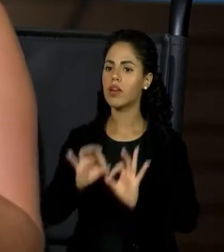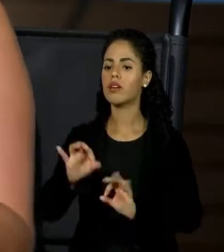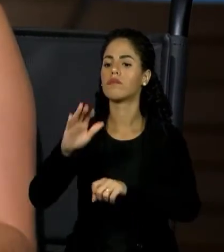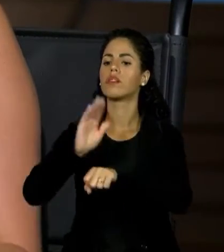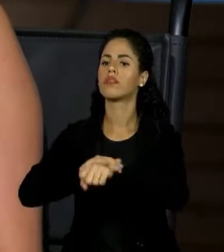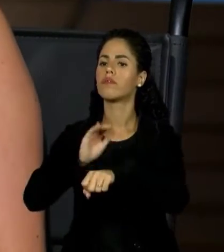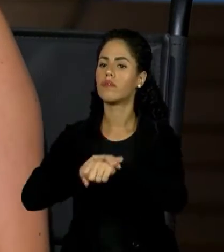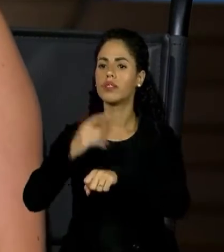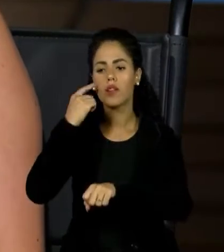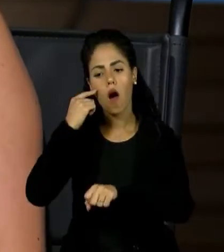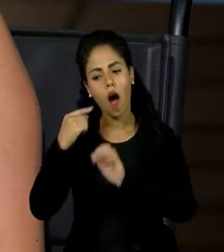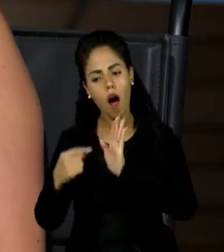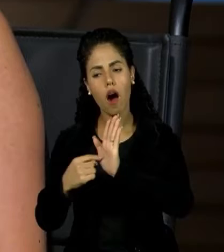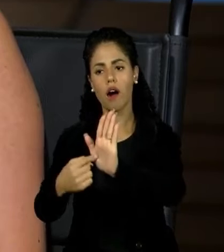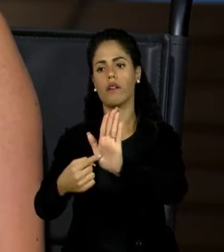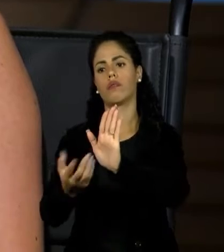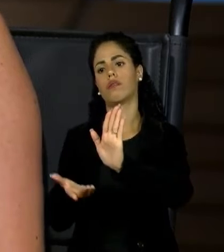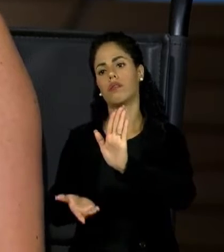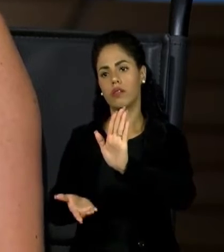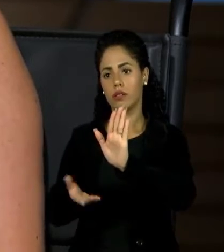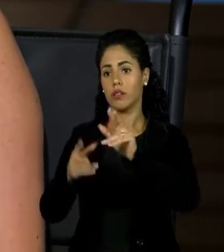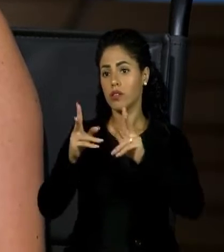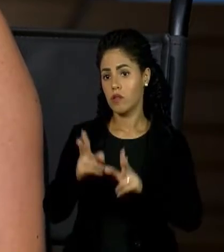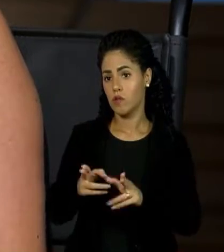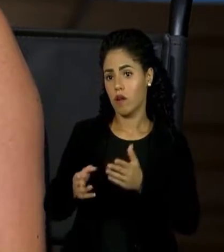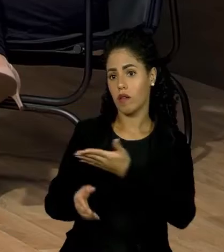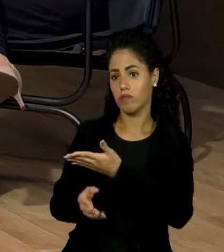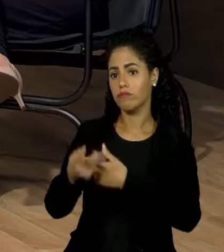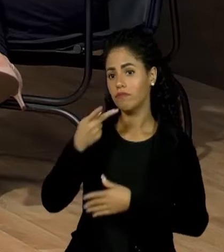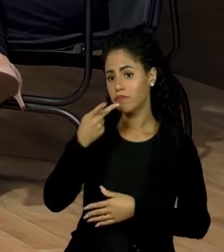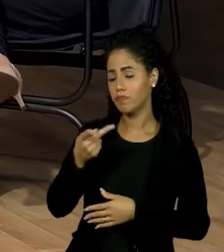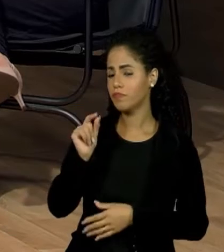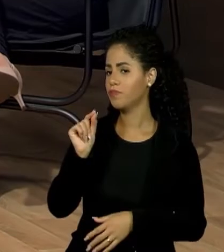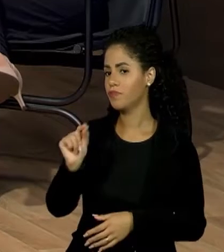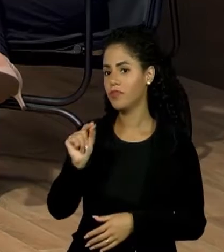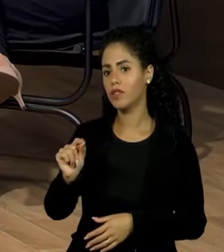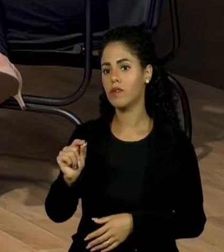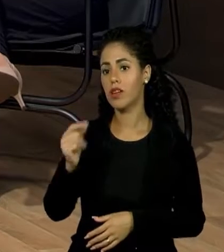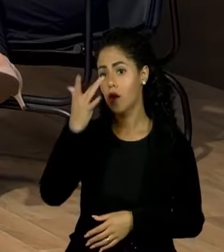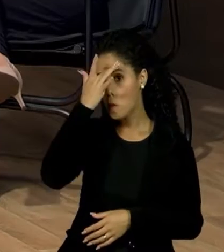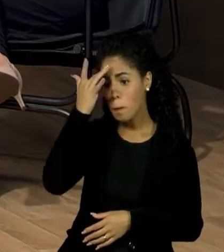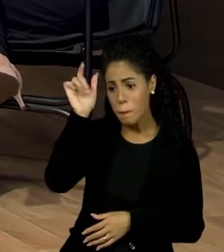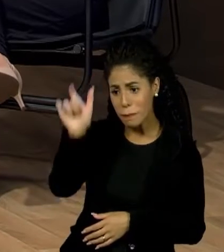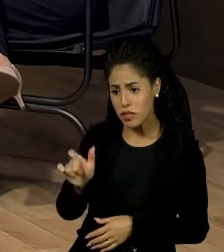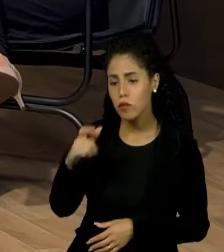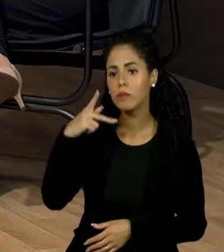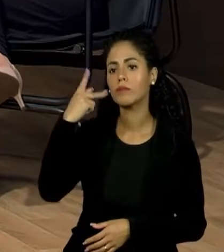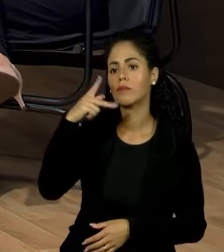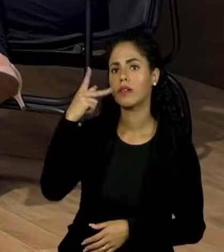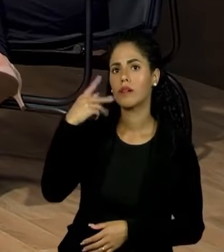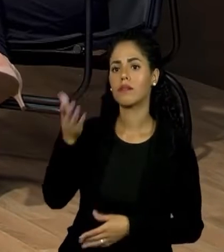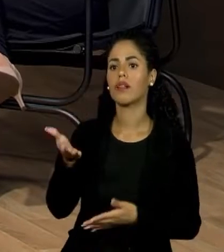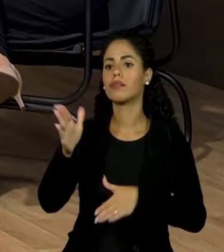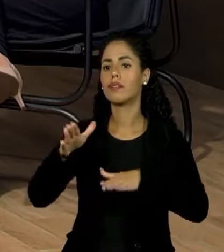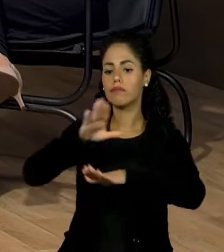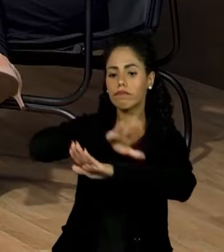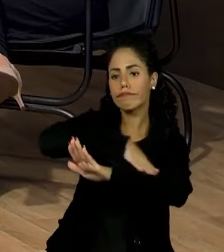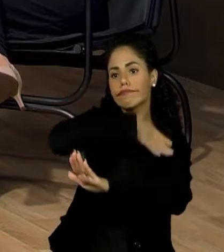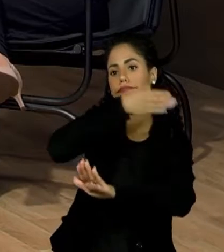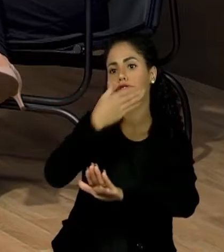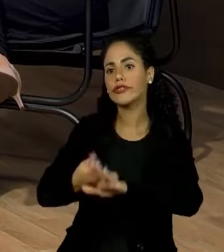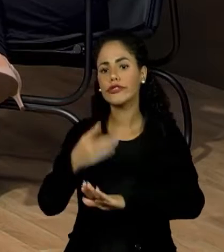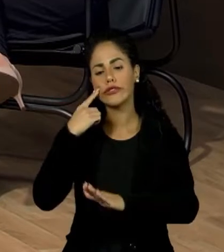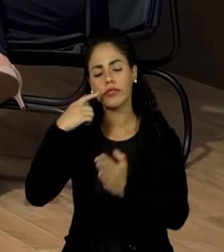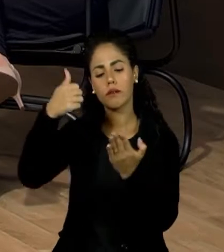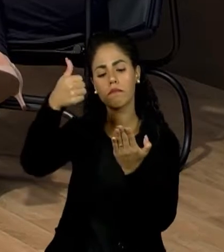fazendo para o seu eleitorado, né? Como o professor Cláudio acabou de comentar, um político ele passa muito tempo do seu dia, às vezes,